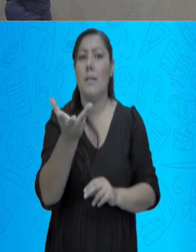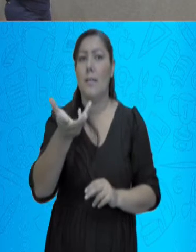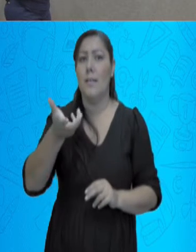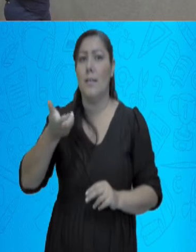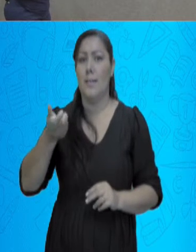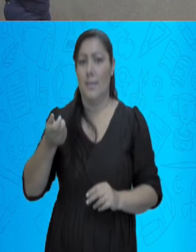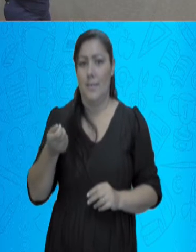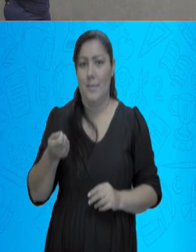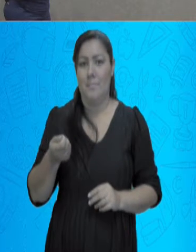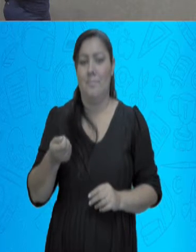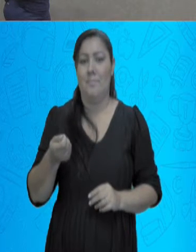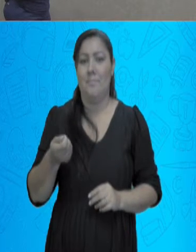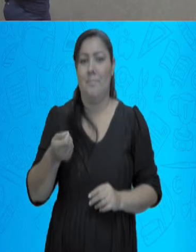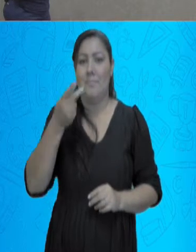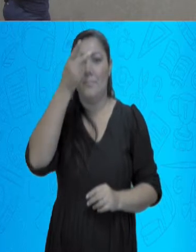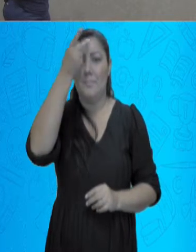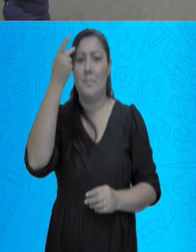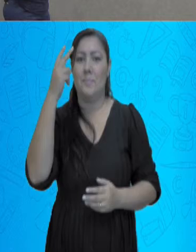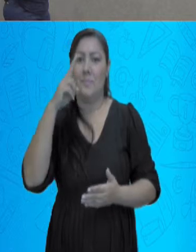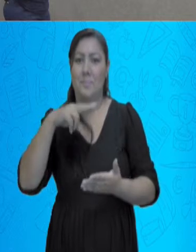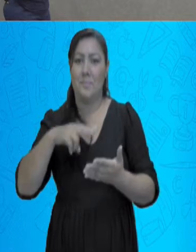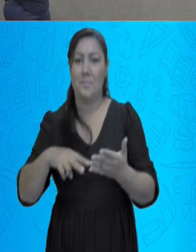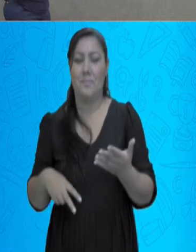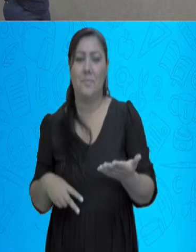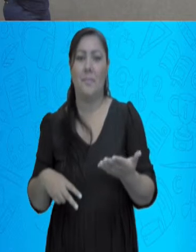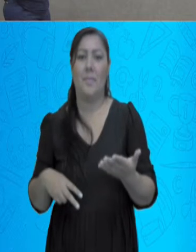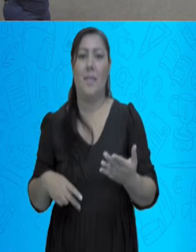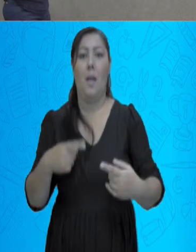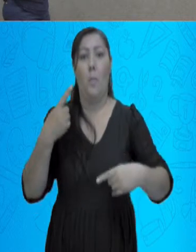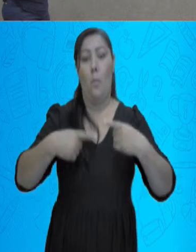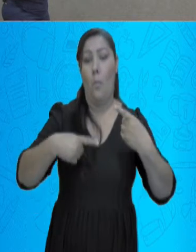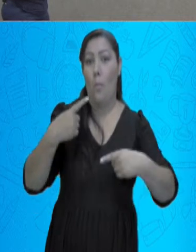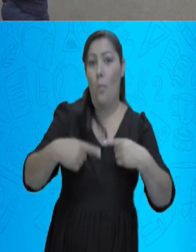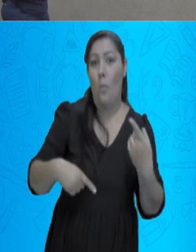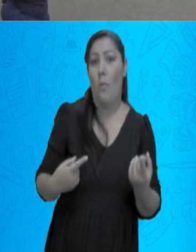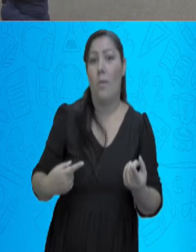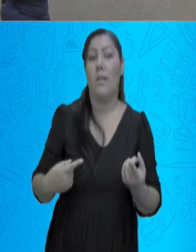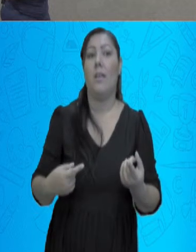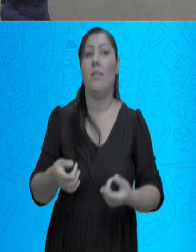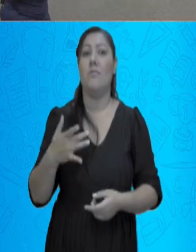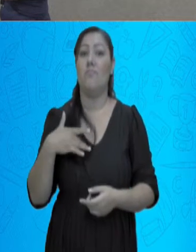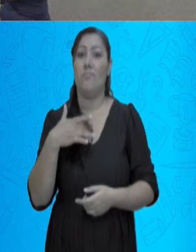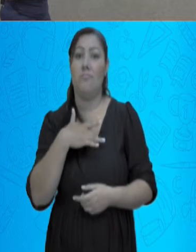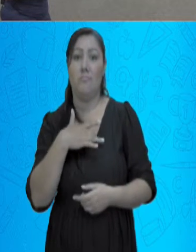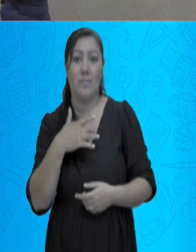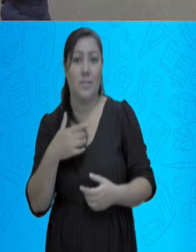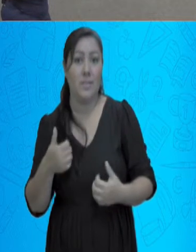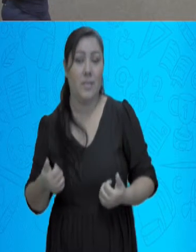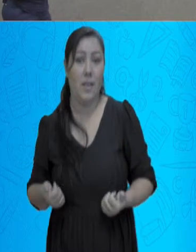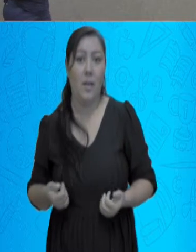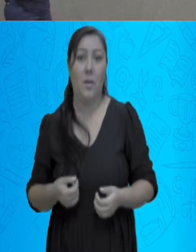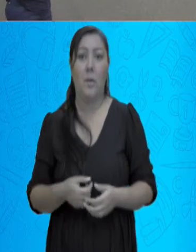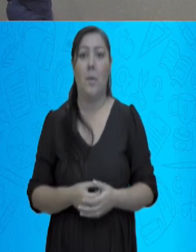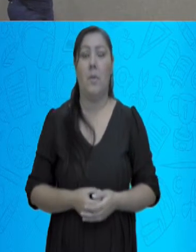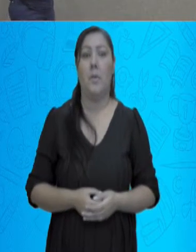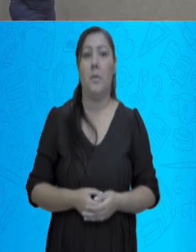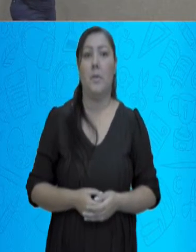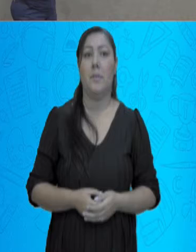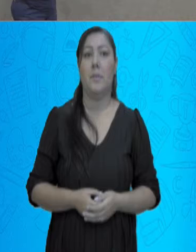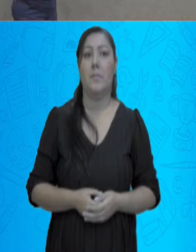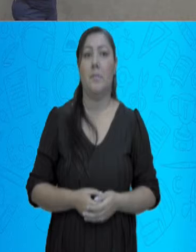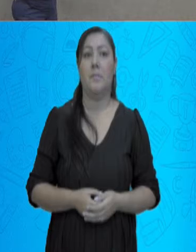eles são usados nas campanhas políticas ou em campanhas de saúde também do governo. Observem os